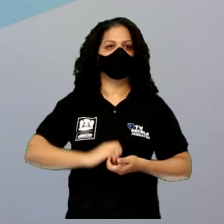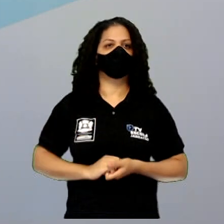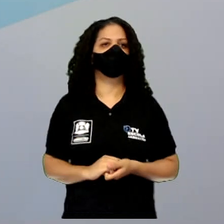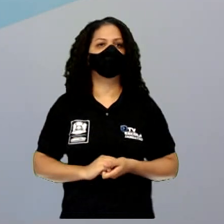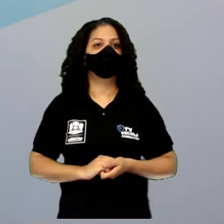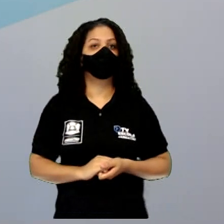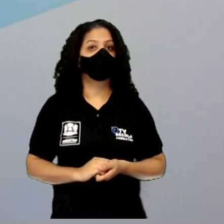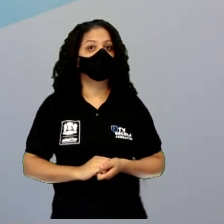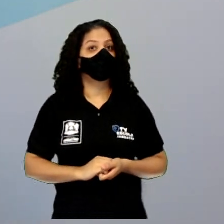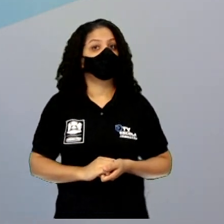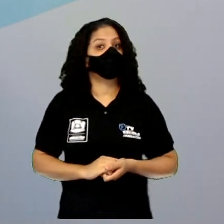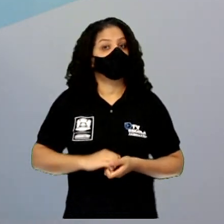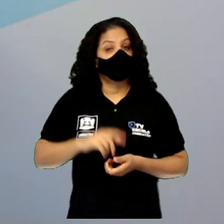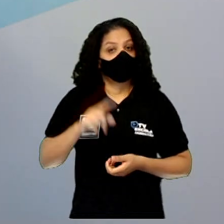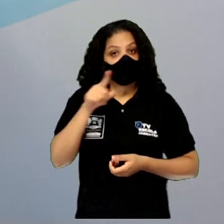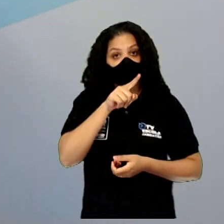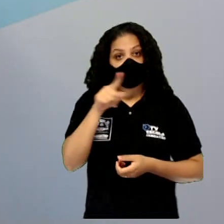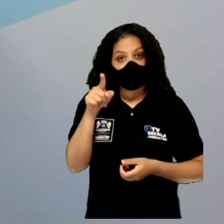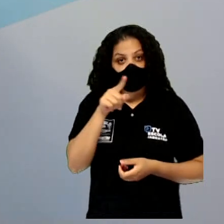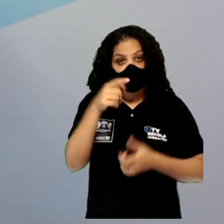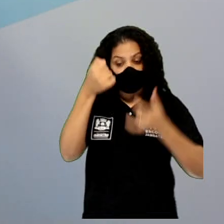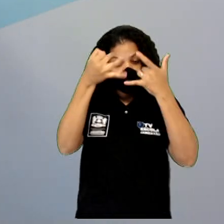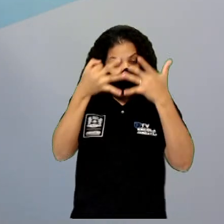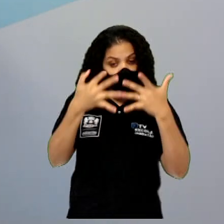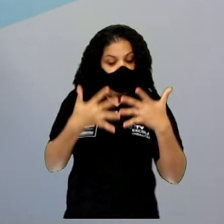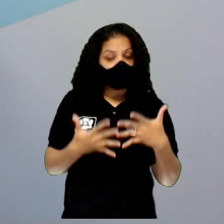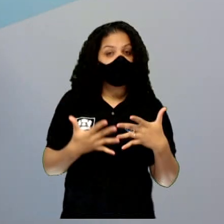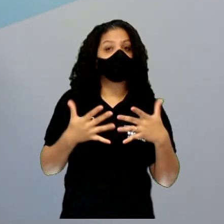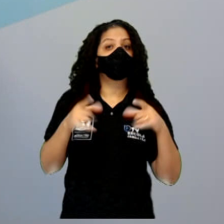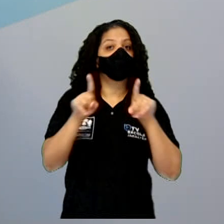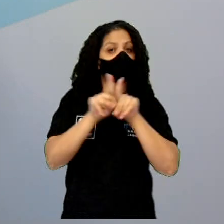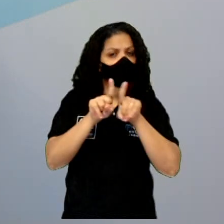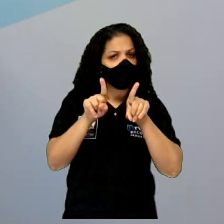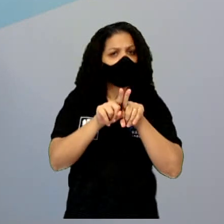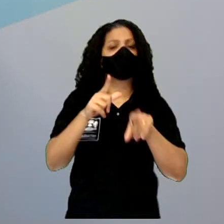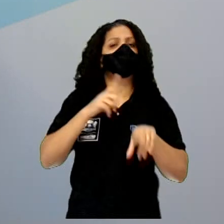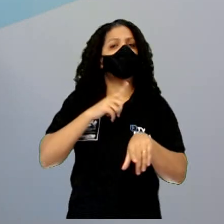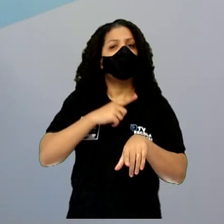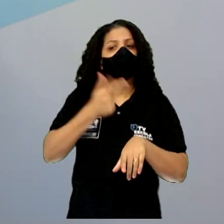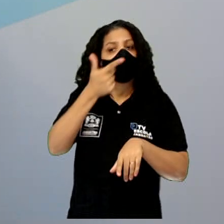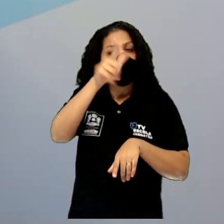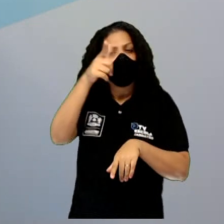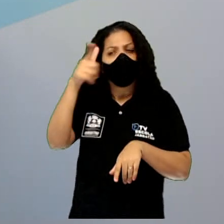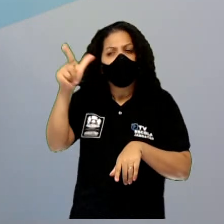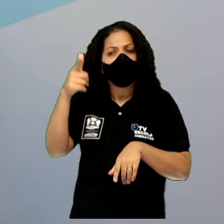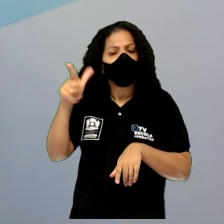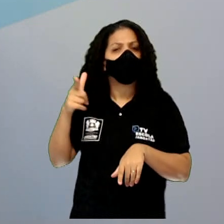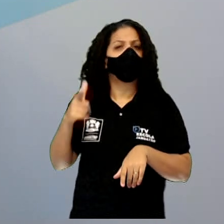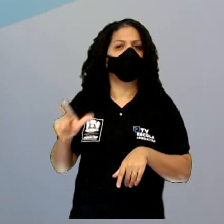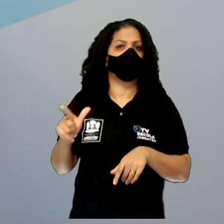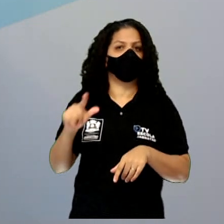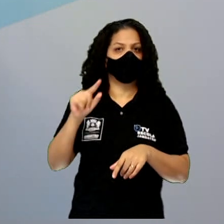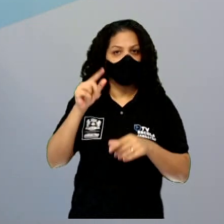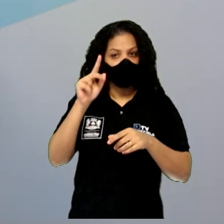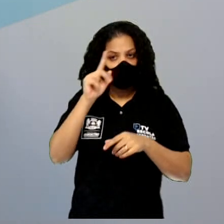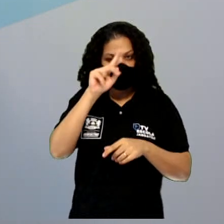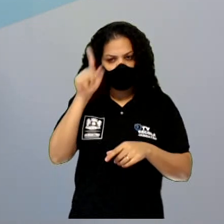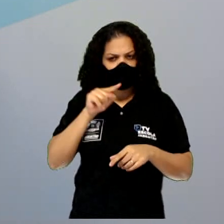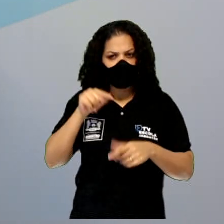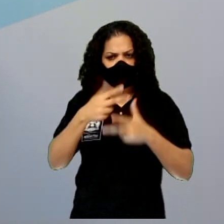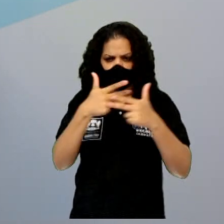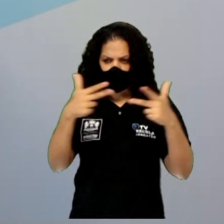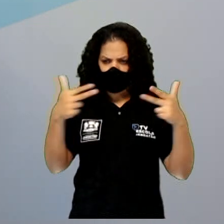eu só quero dizer para vocês o seguinte. Existem outros sinais de pontuação. Por exemplo, o travessão, a